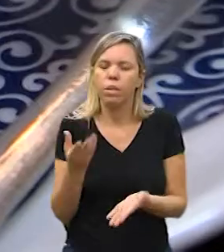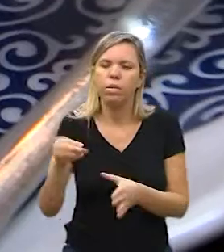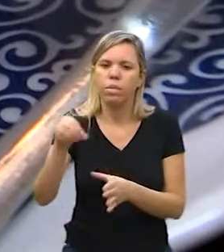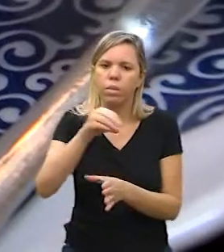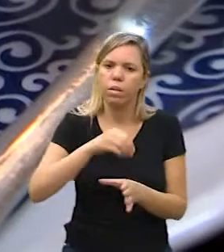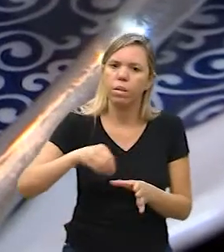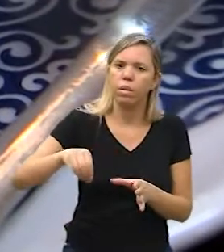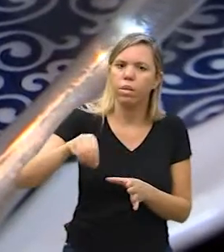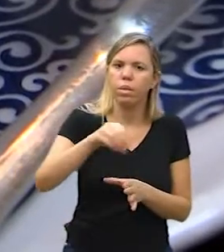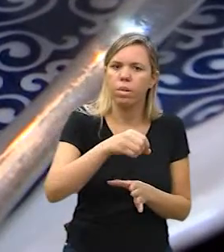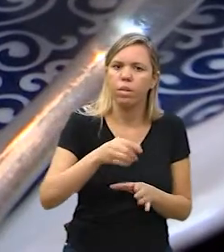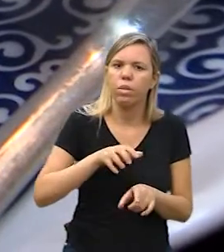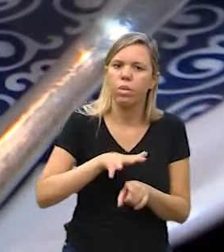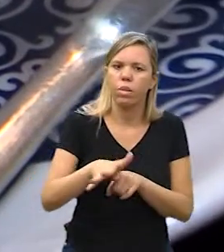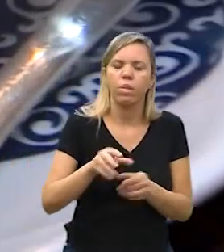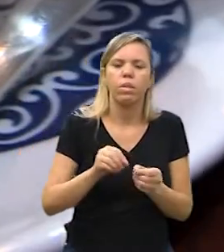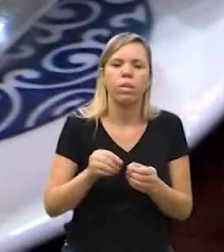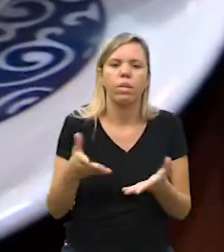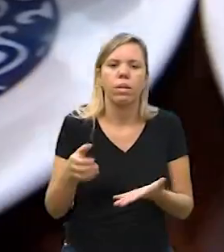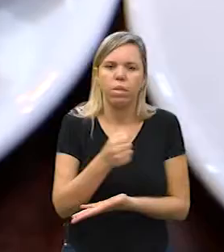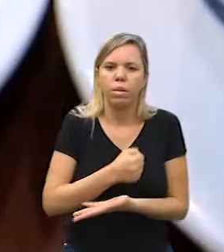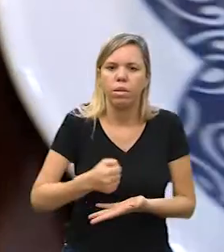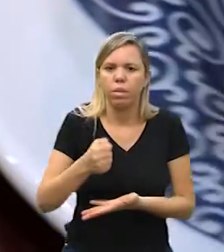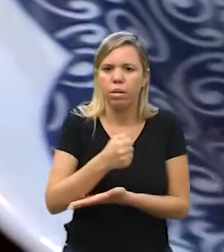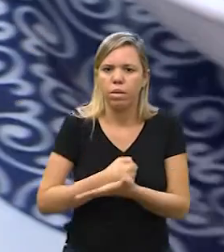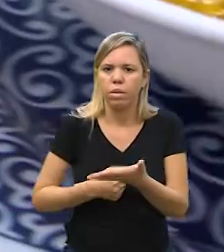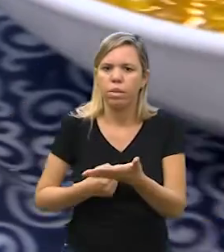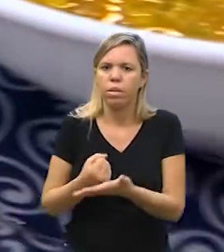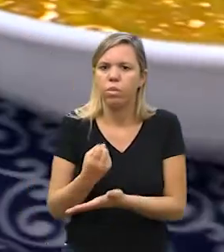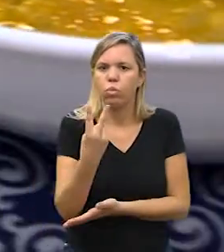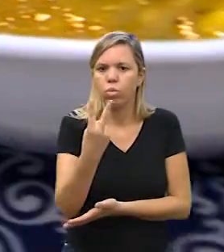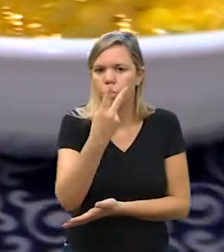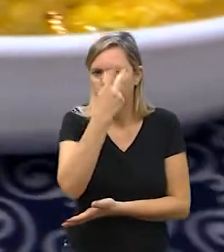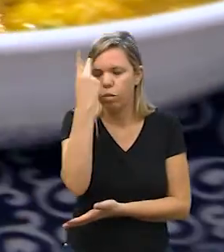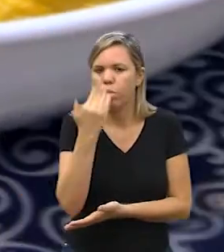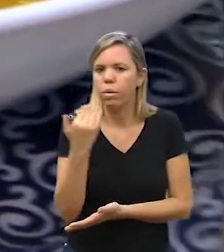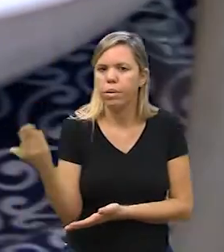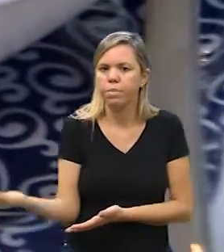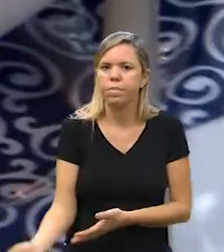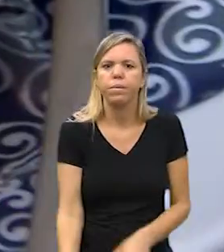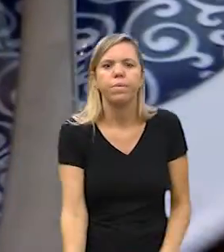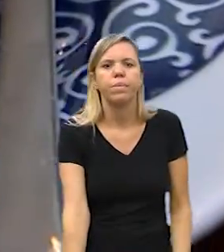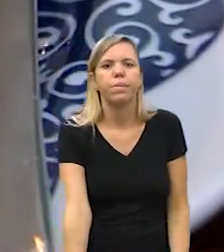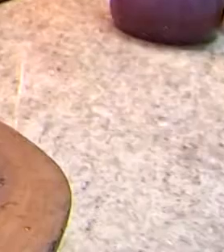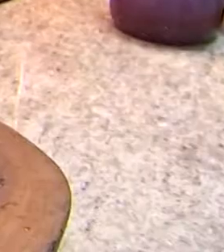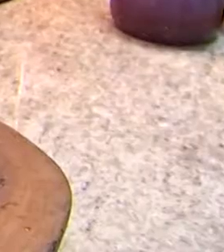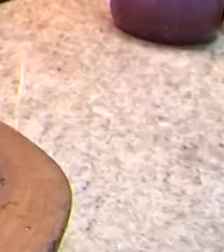você vai colocar a couve. Essa receita rende para 2 pessoas.